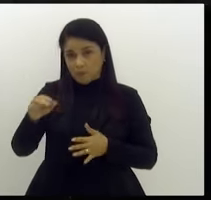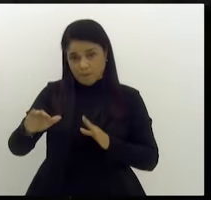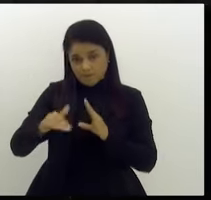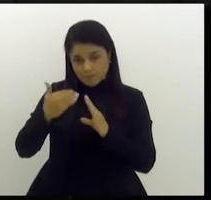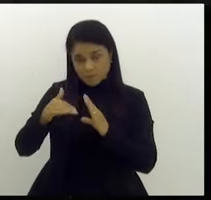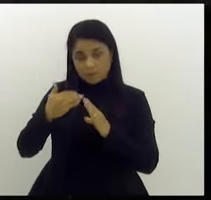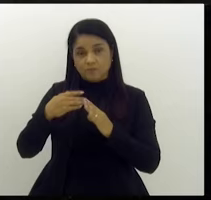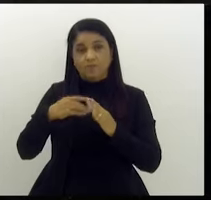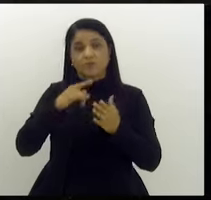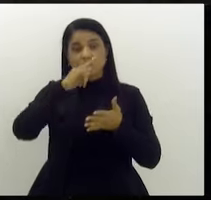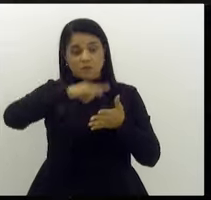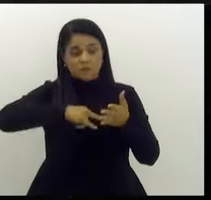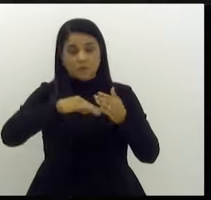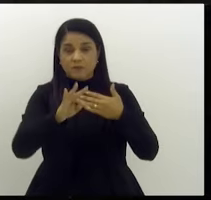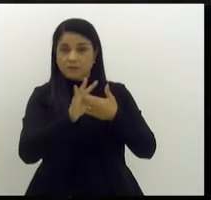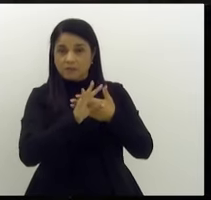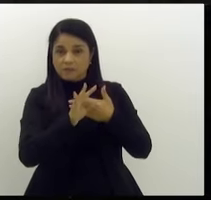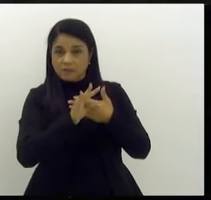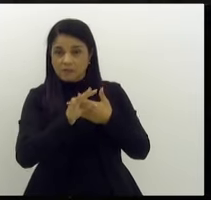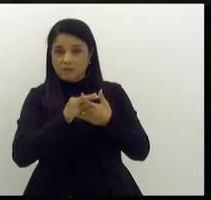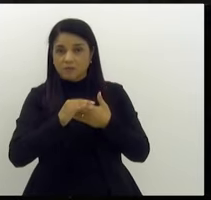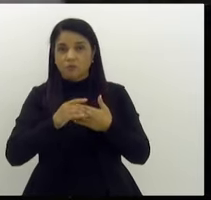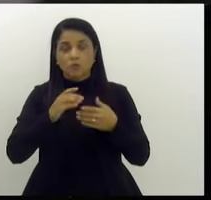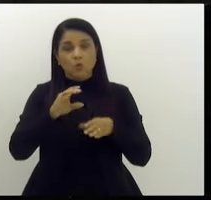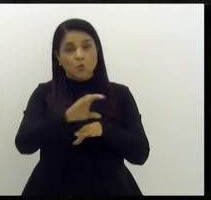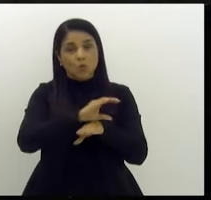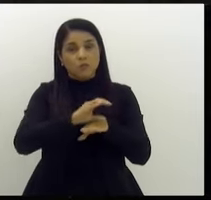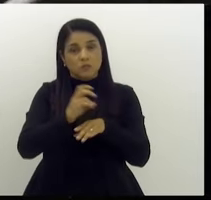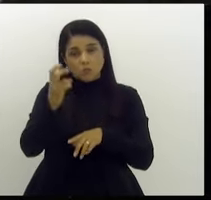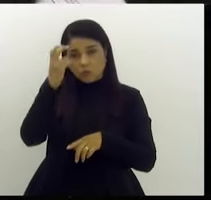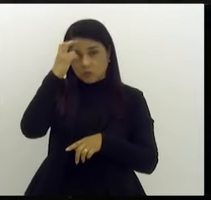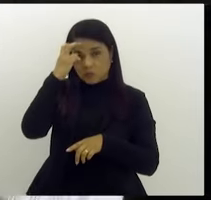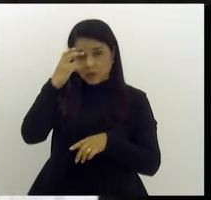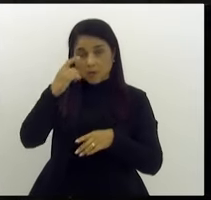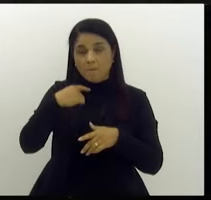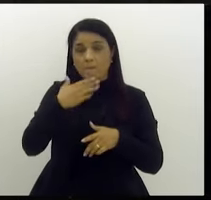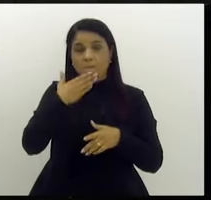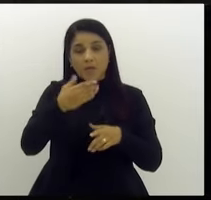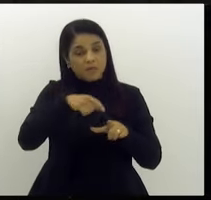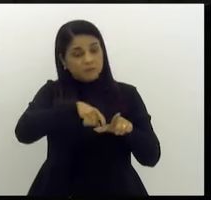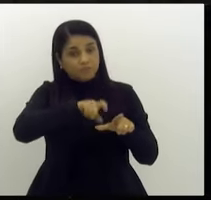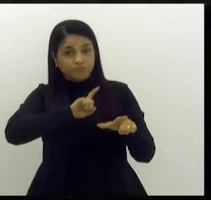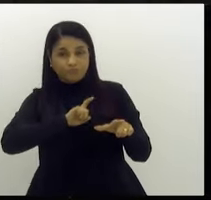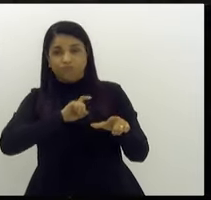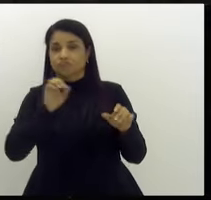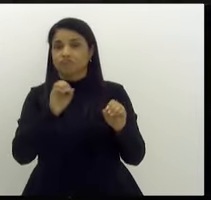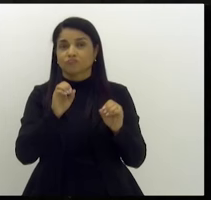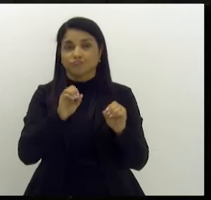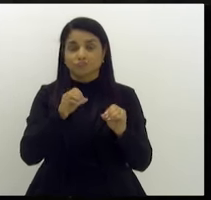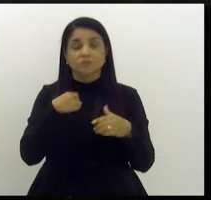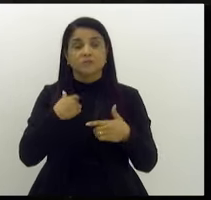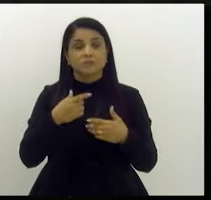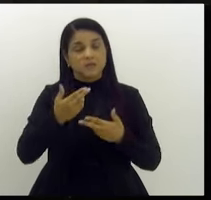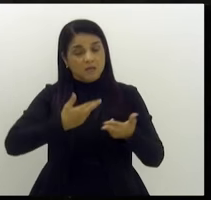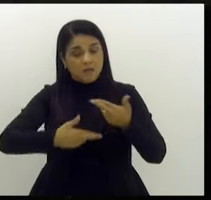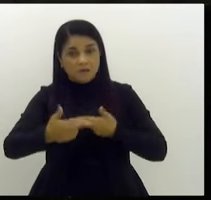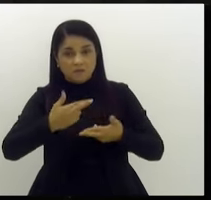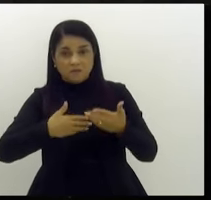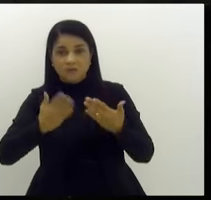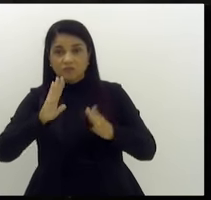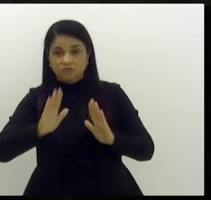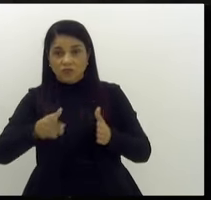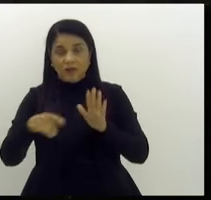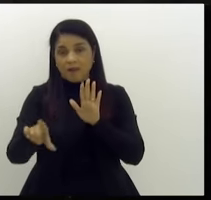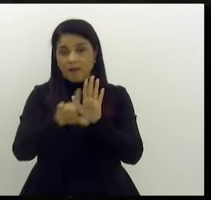do Conselho Estadual de cultura que pede a não desvinculação do fundo inclusive se relacionarmos com leite que já